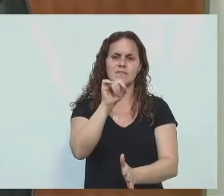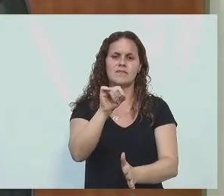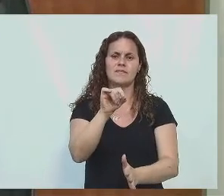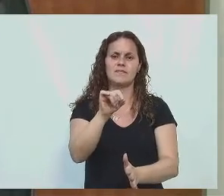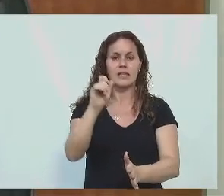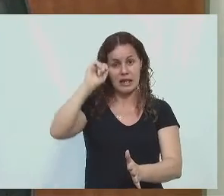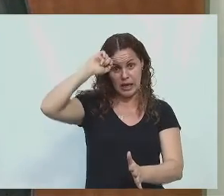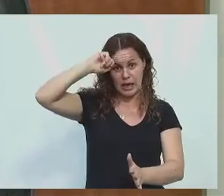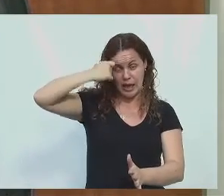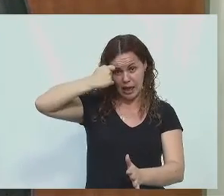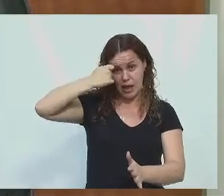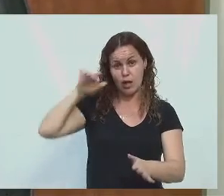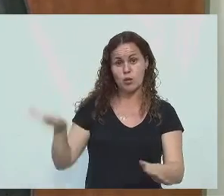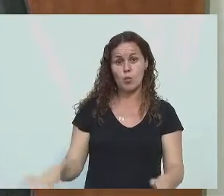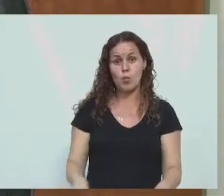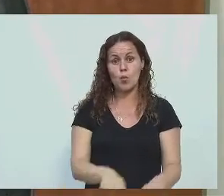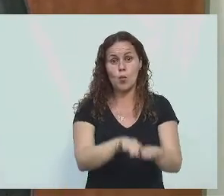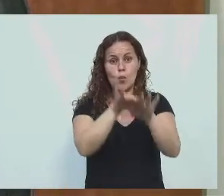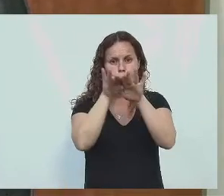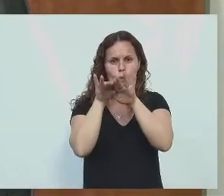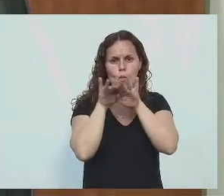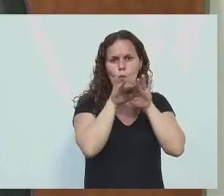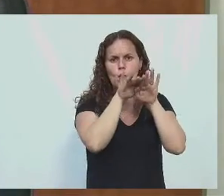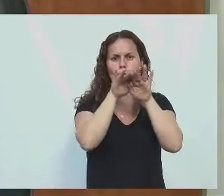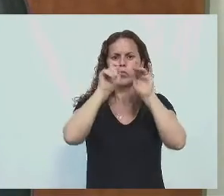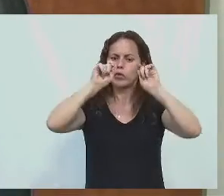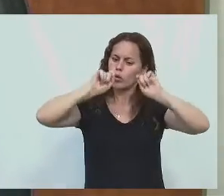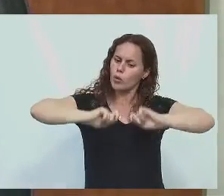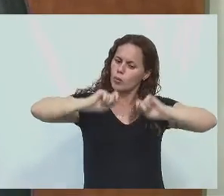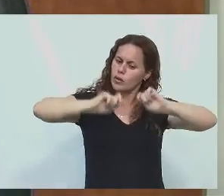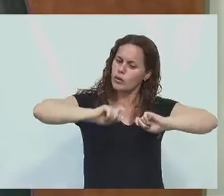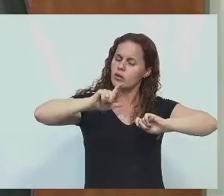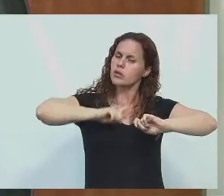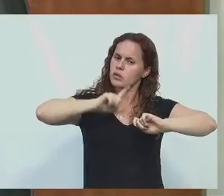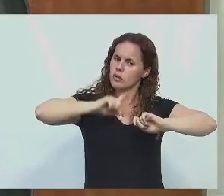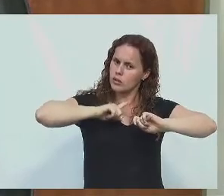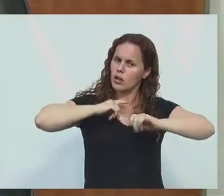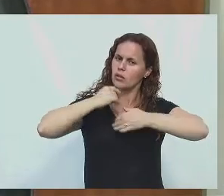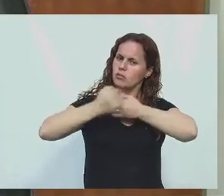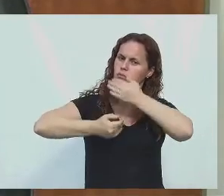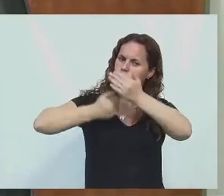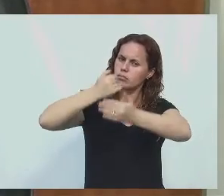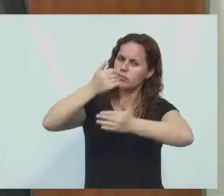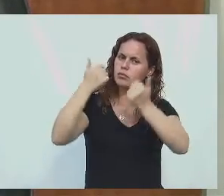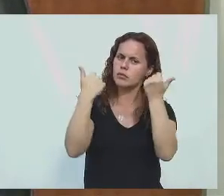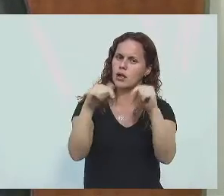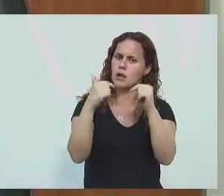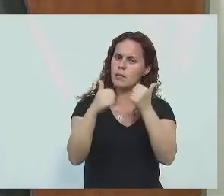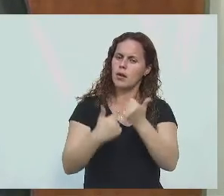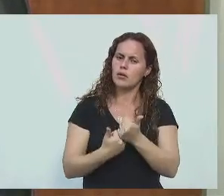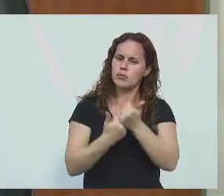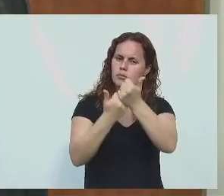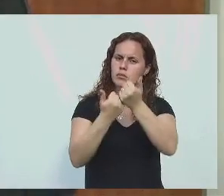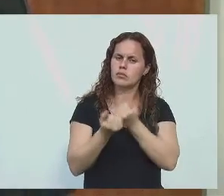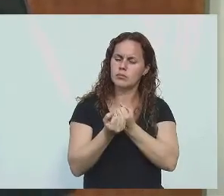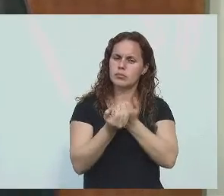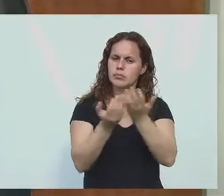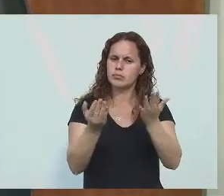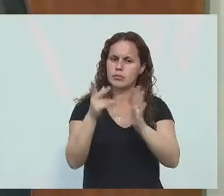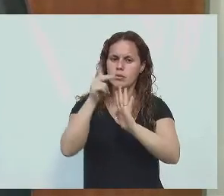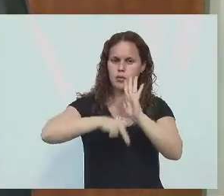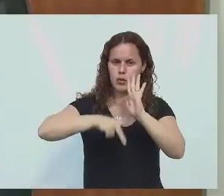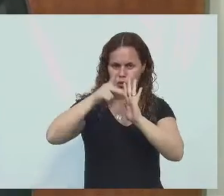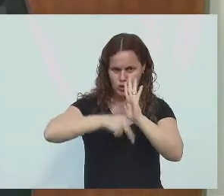negro para poder demonstrar a competência que ele tem, né, e fazer, né, o seu trabalho de contribuição, não só aqui dentro do projeto